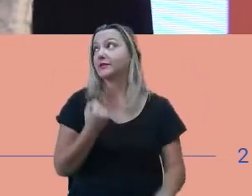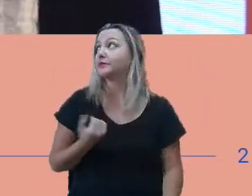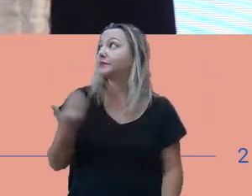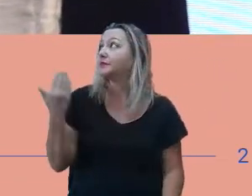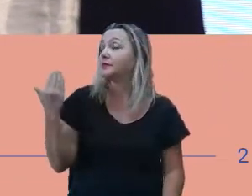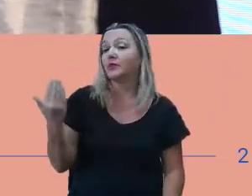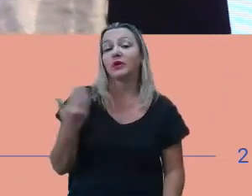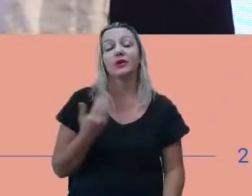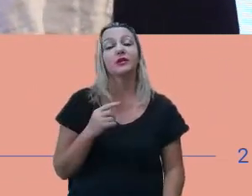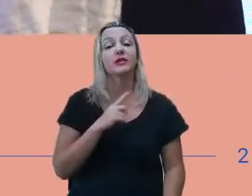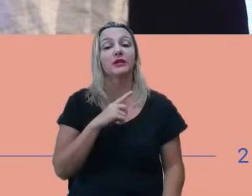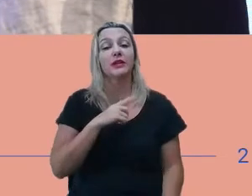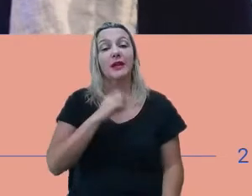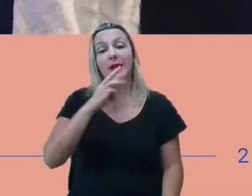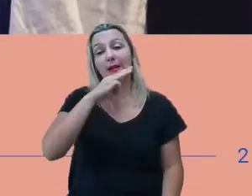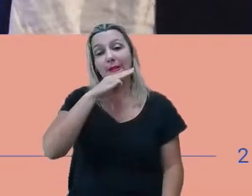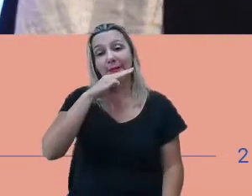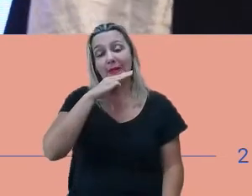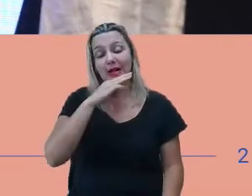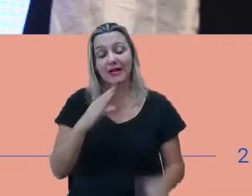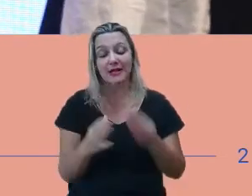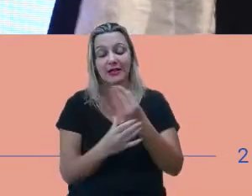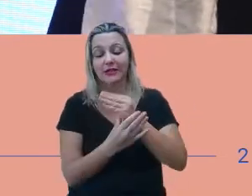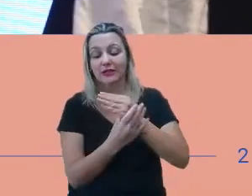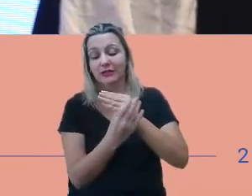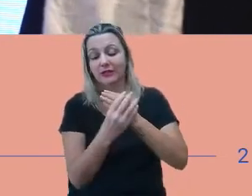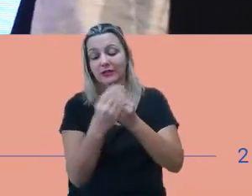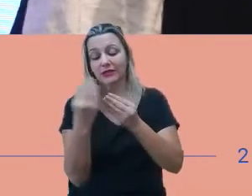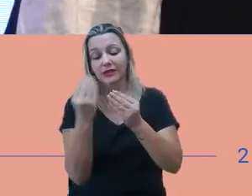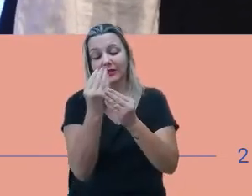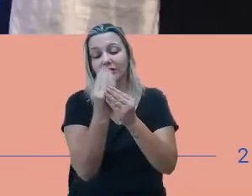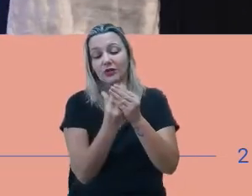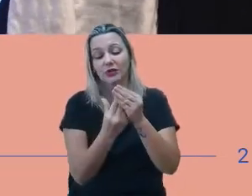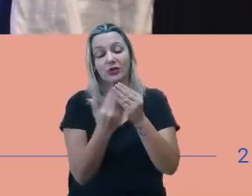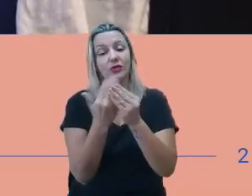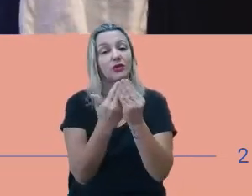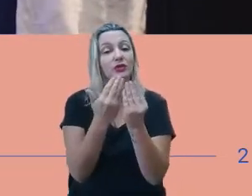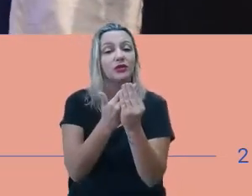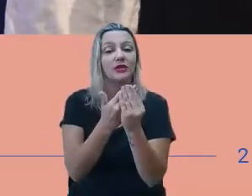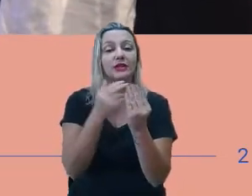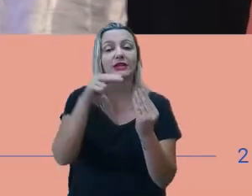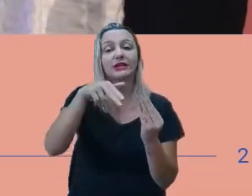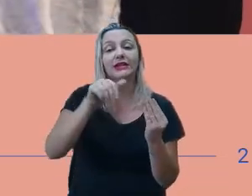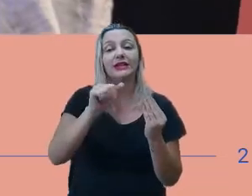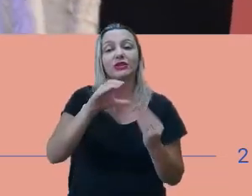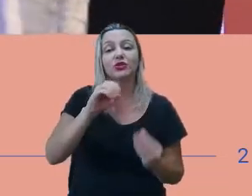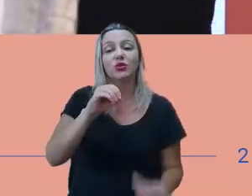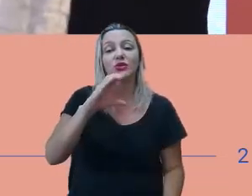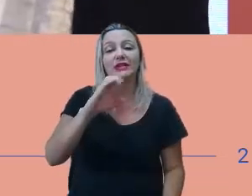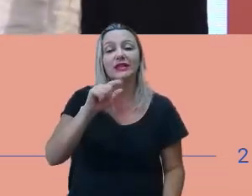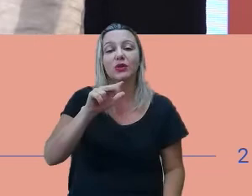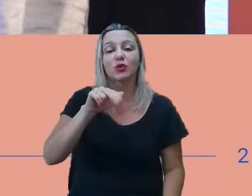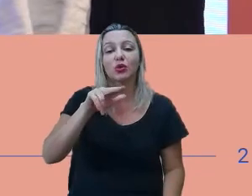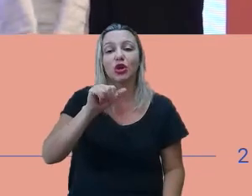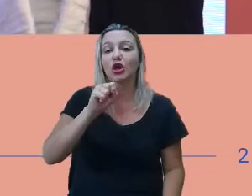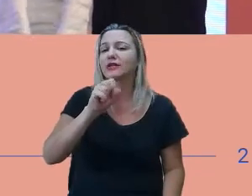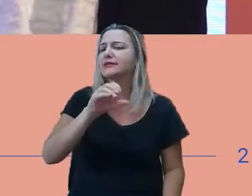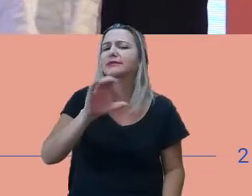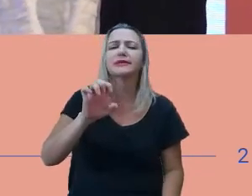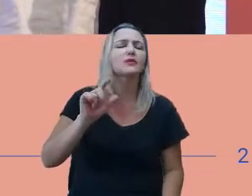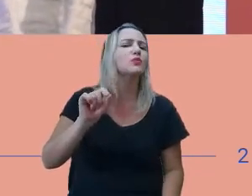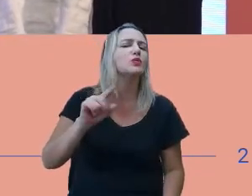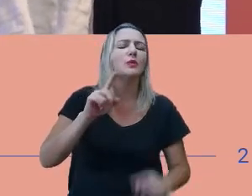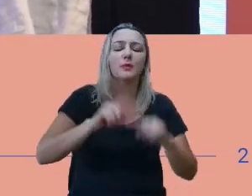caroço da manga o caroço da manga a gente pode produzir nanocelulose e não no celulose é uma